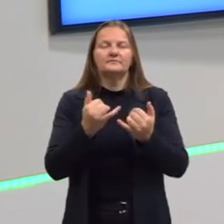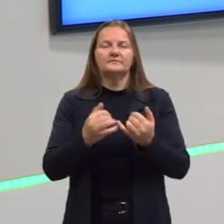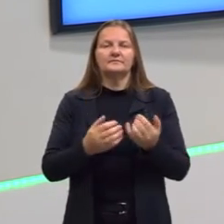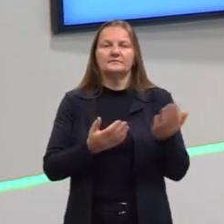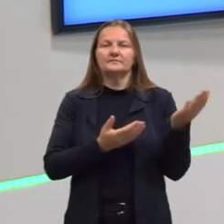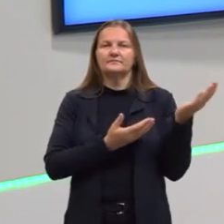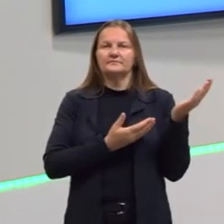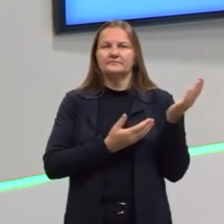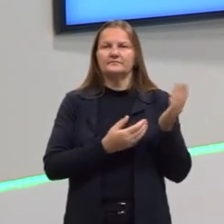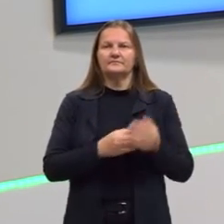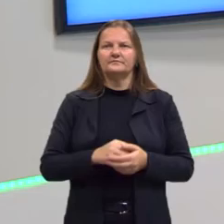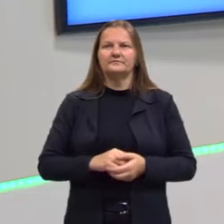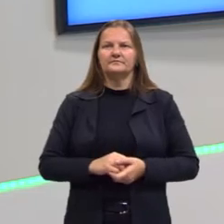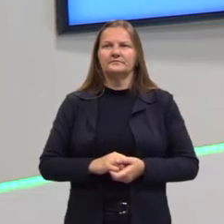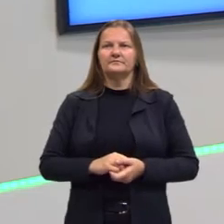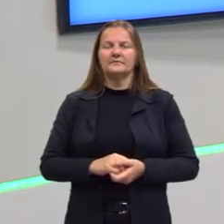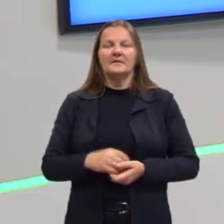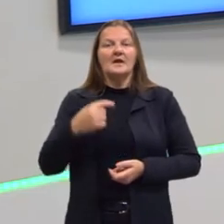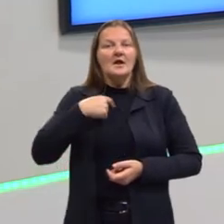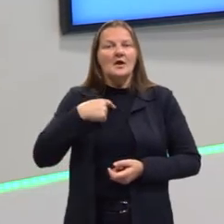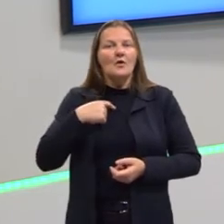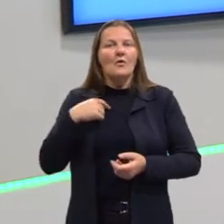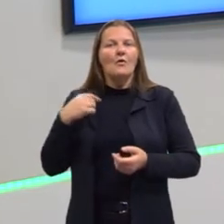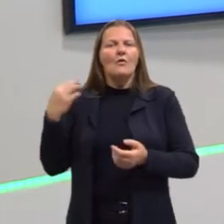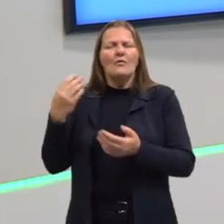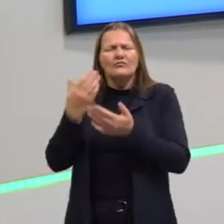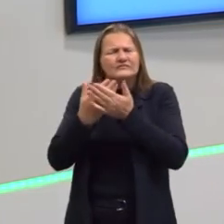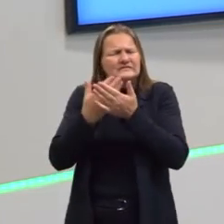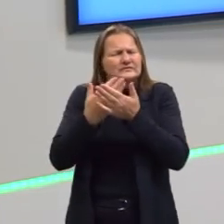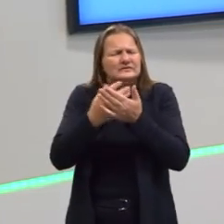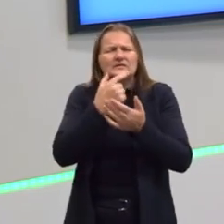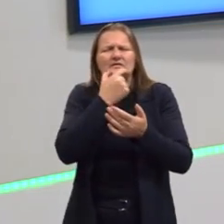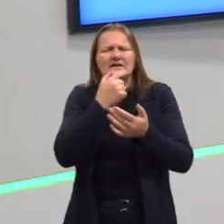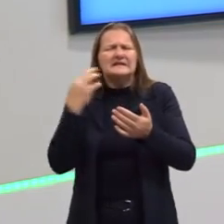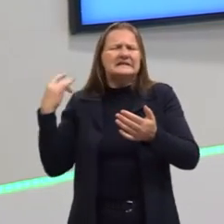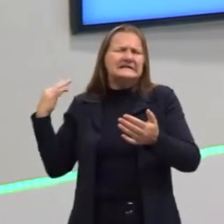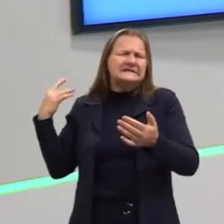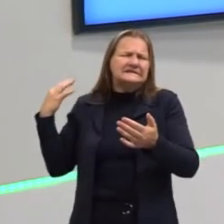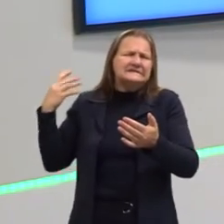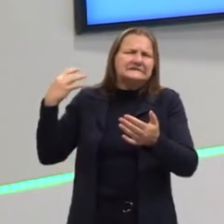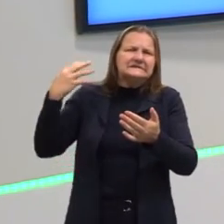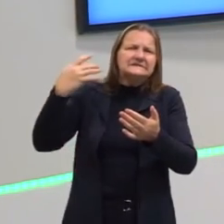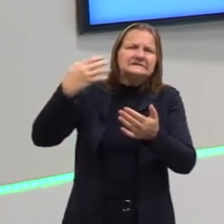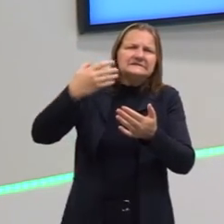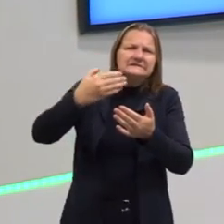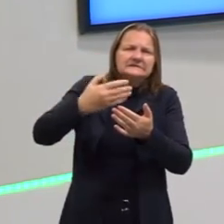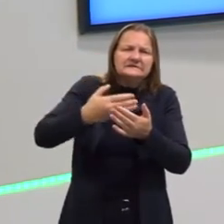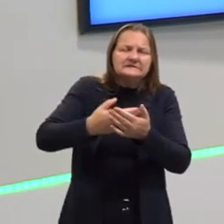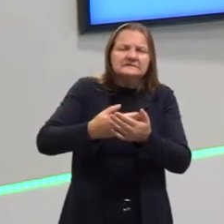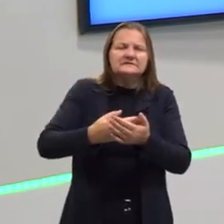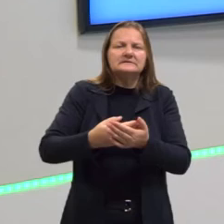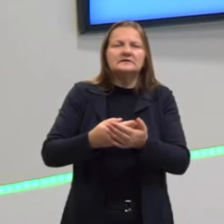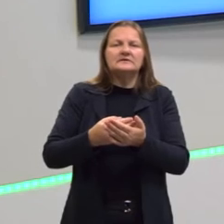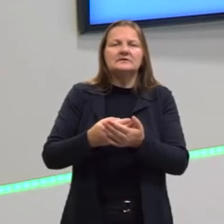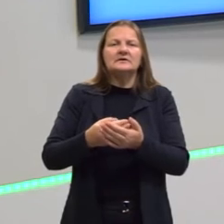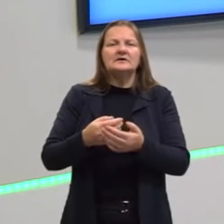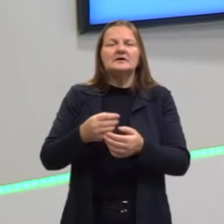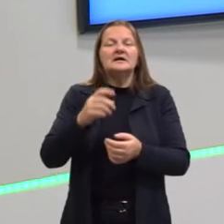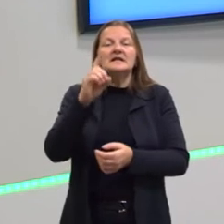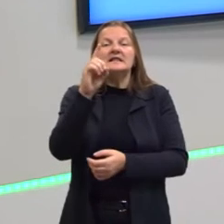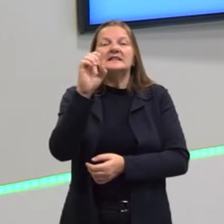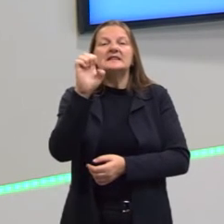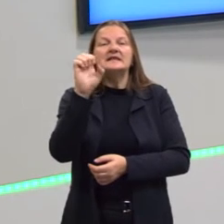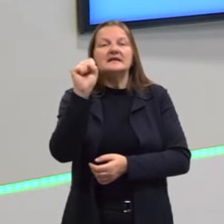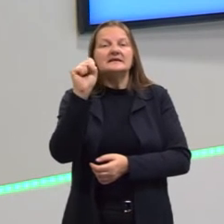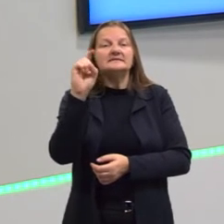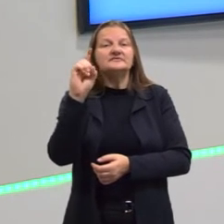Total Zone to Any eu venho estudando inglês eu tenho estudado em inglês desde